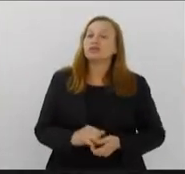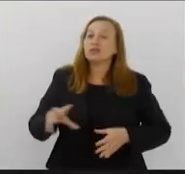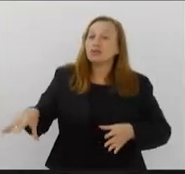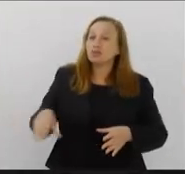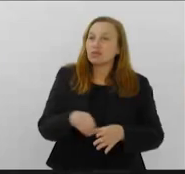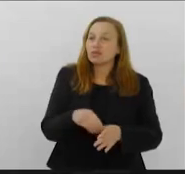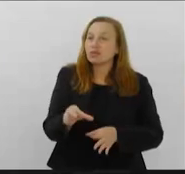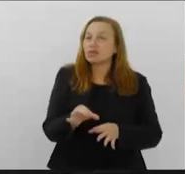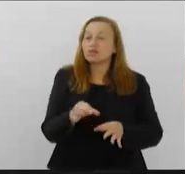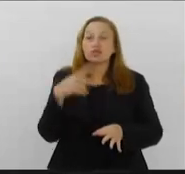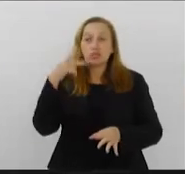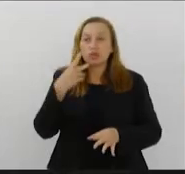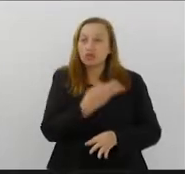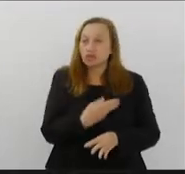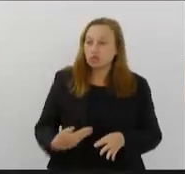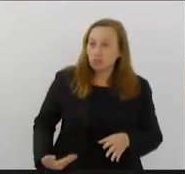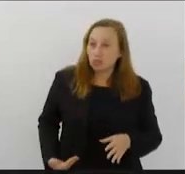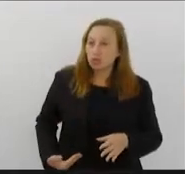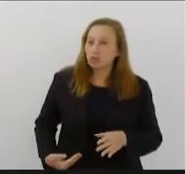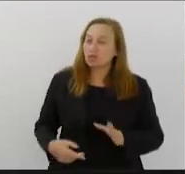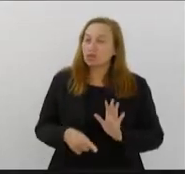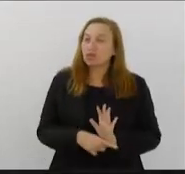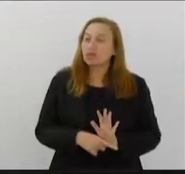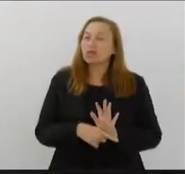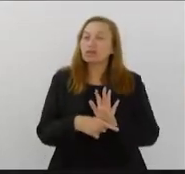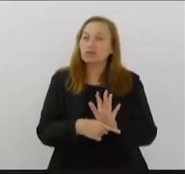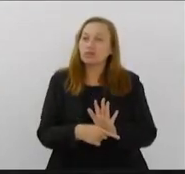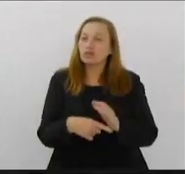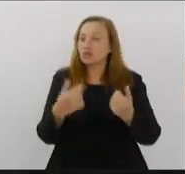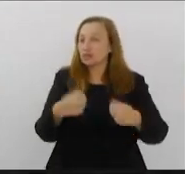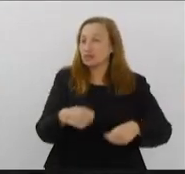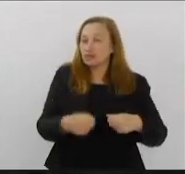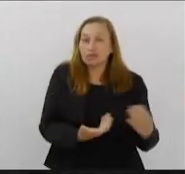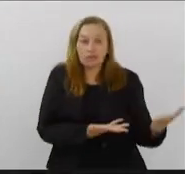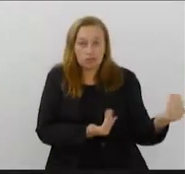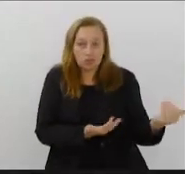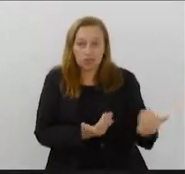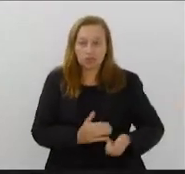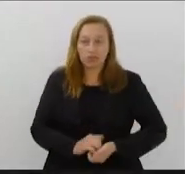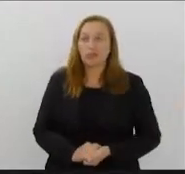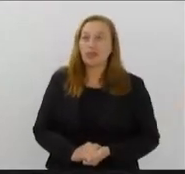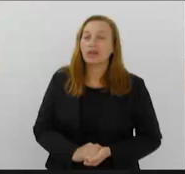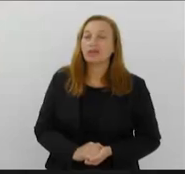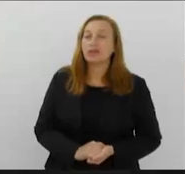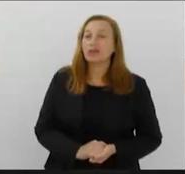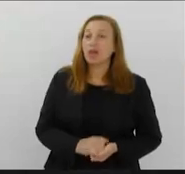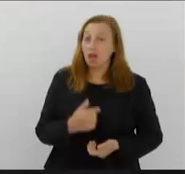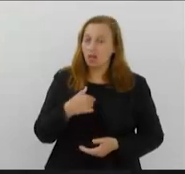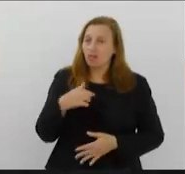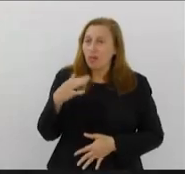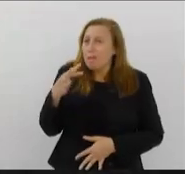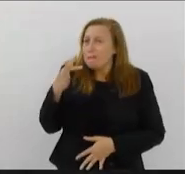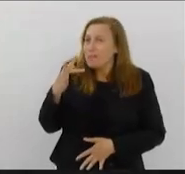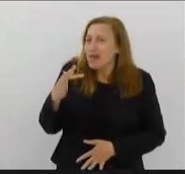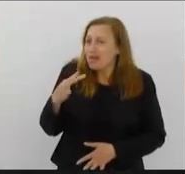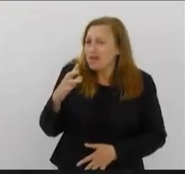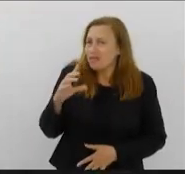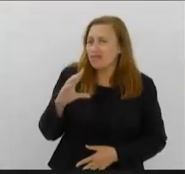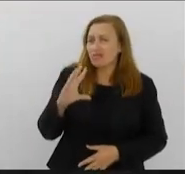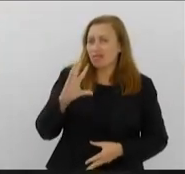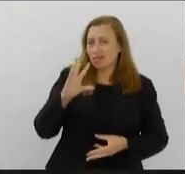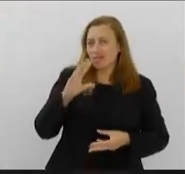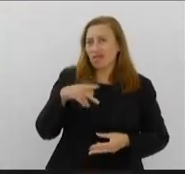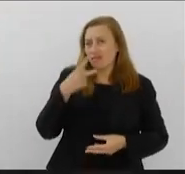políticas públicas que atendam às demandas dessa juventude. Eu vou tentar ser muito sucinta,